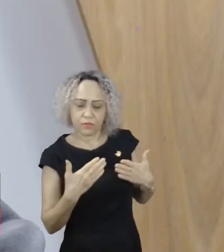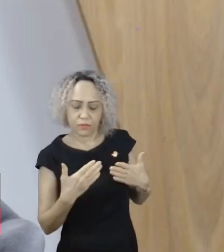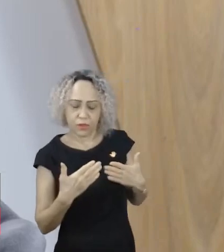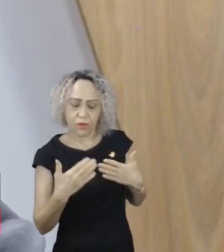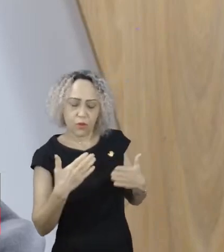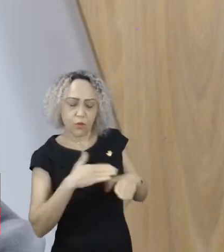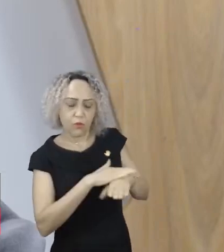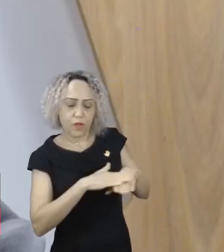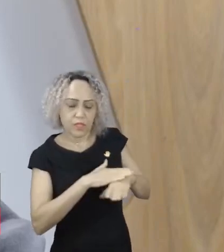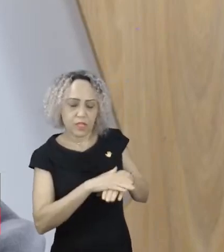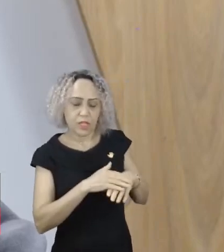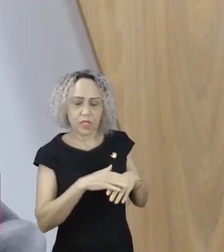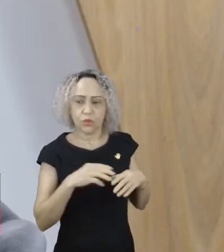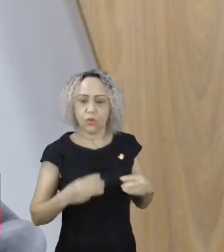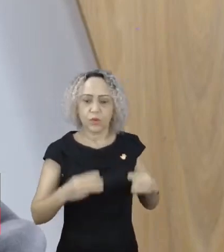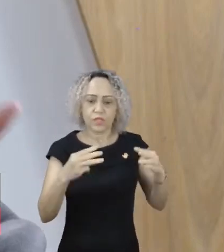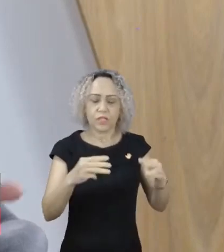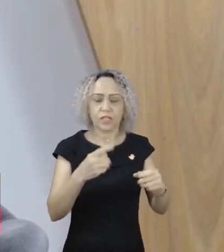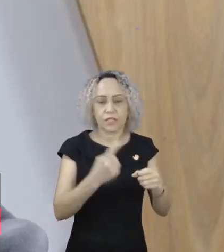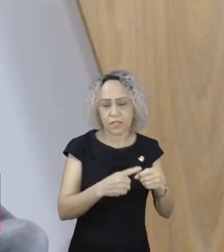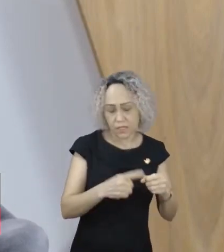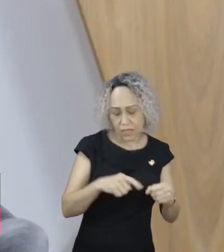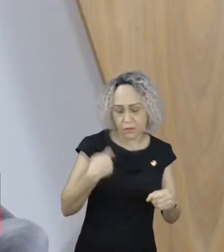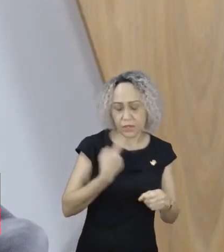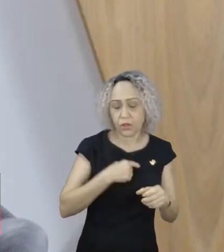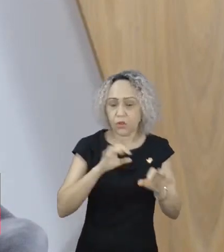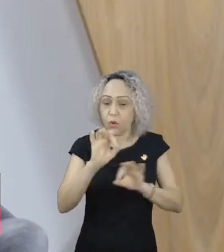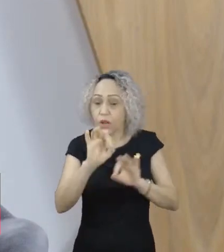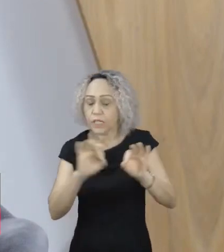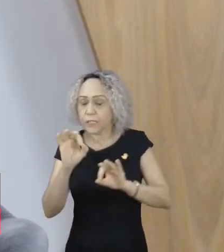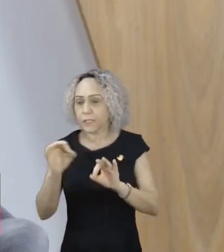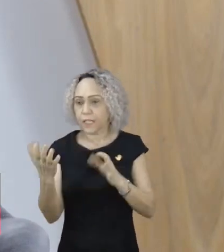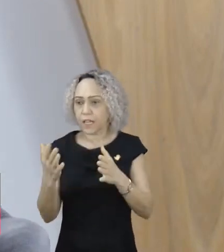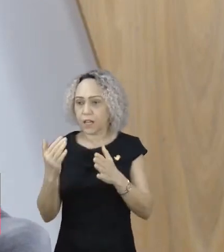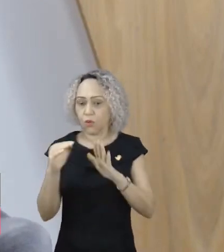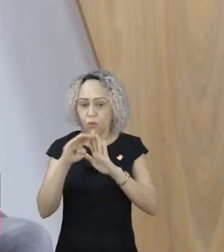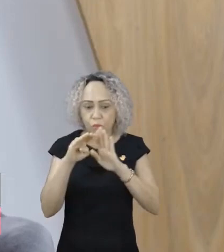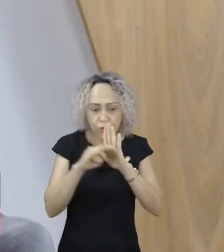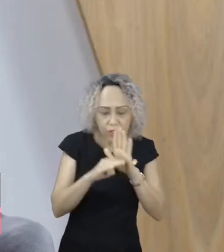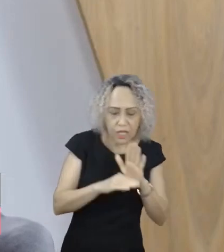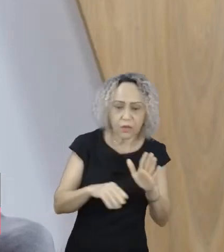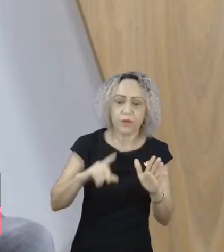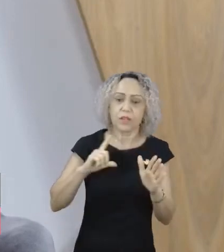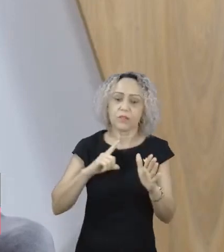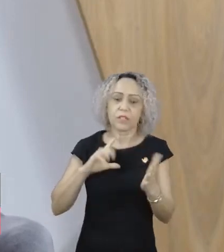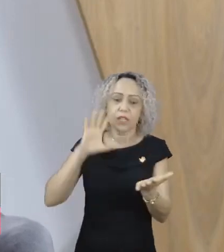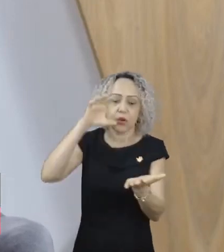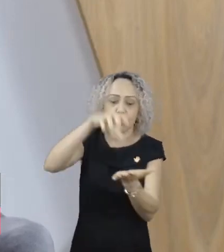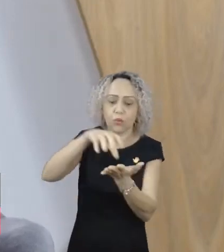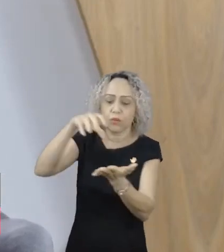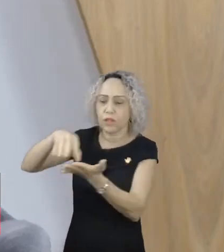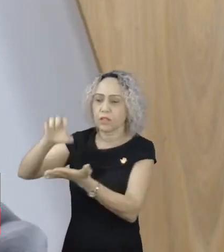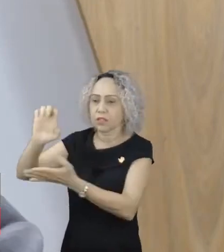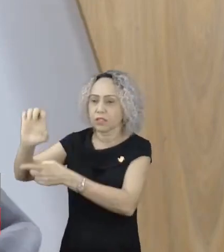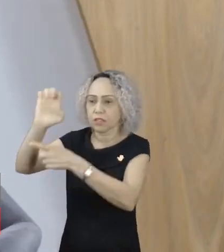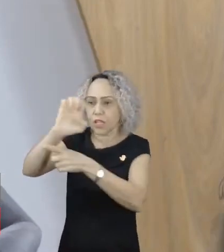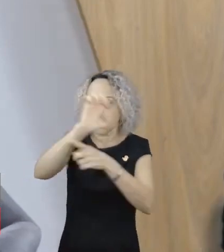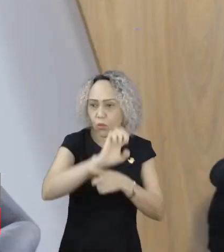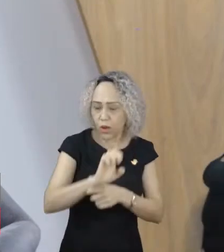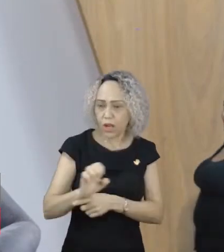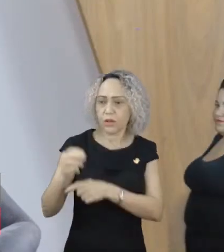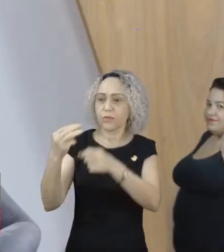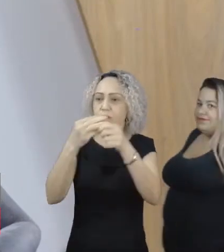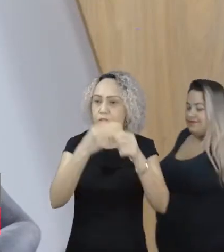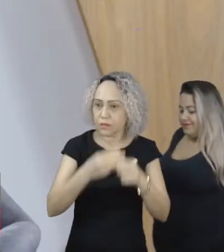programa e que vai ter comitês estaduais, onde vai ter a participação dos governos estaduais, municipais